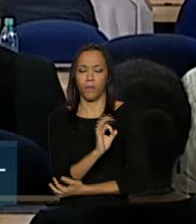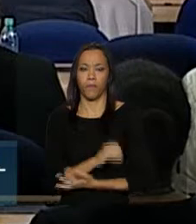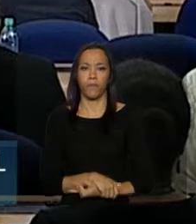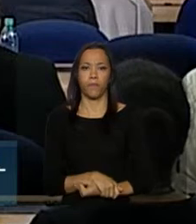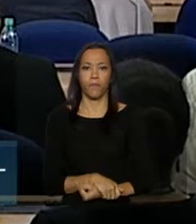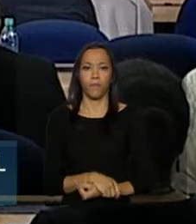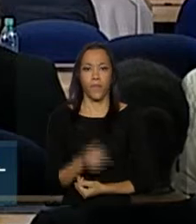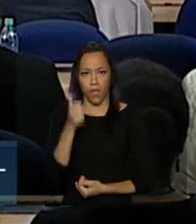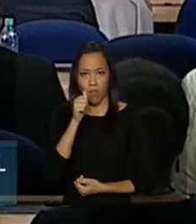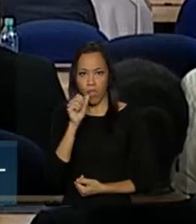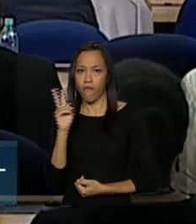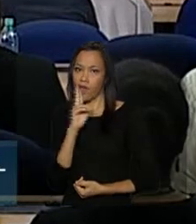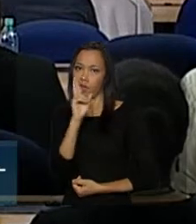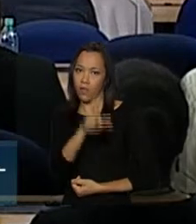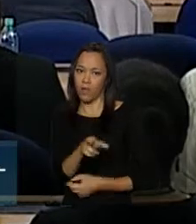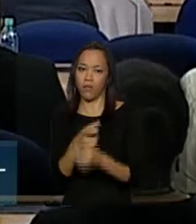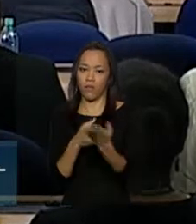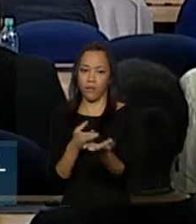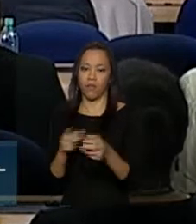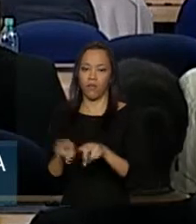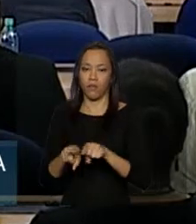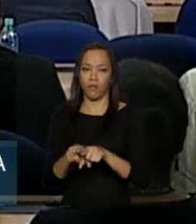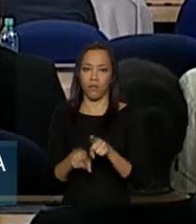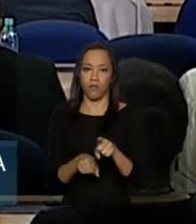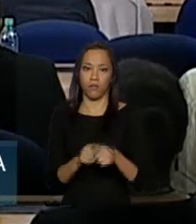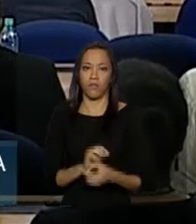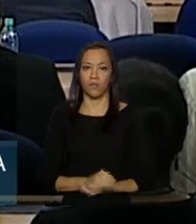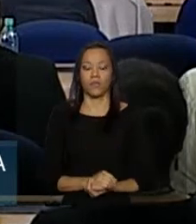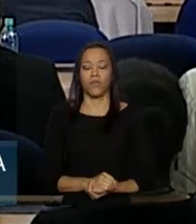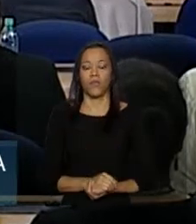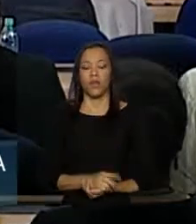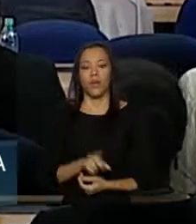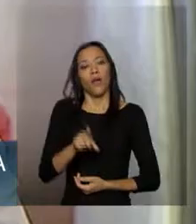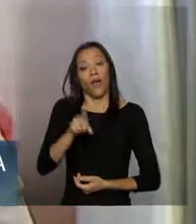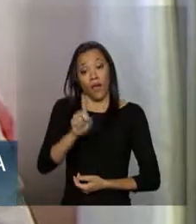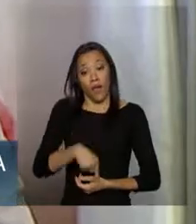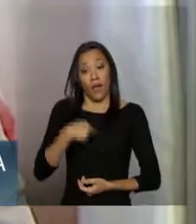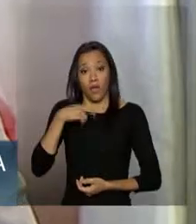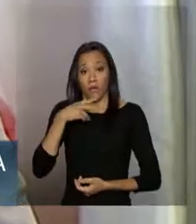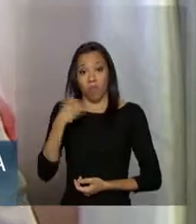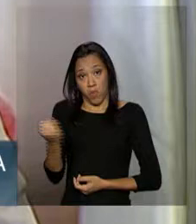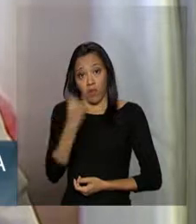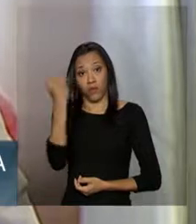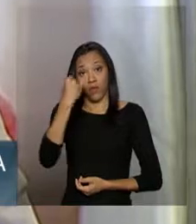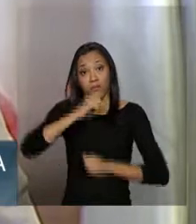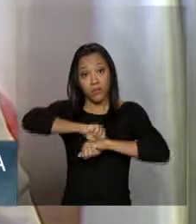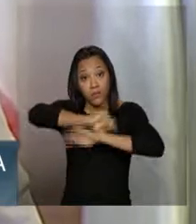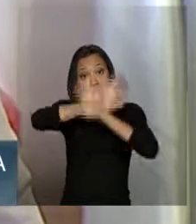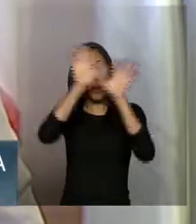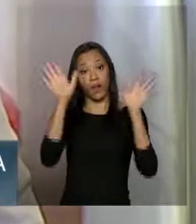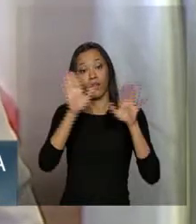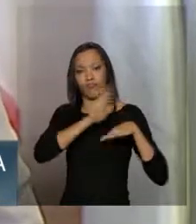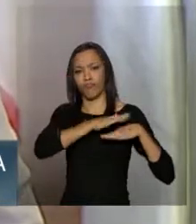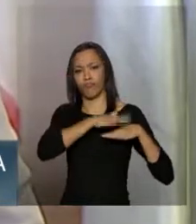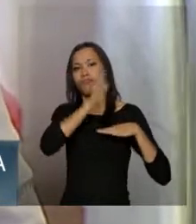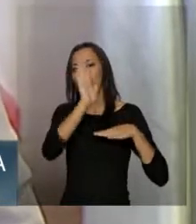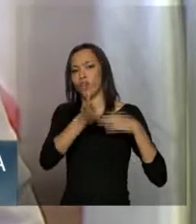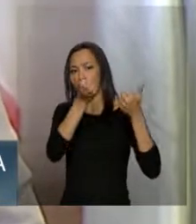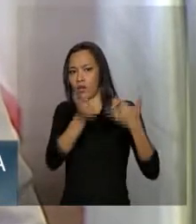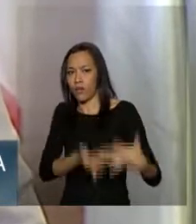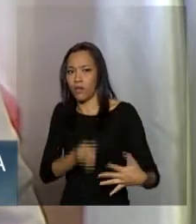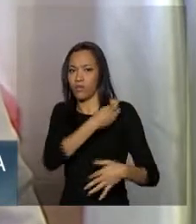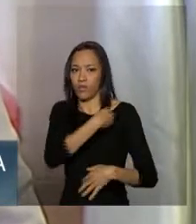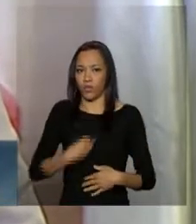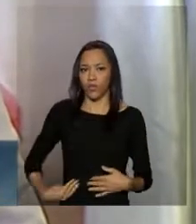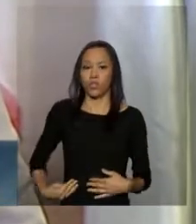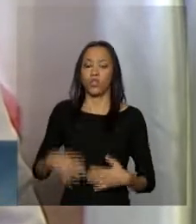A Carla vai complementar a resposta. É importante deixar claro exatamente isso que o ministro colocou. Nós adquirimos